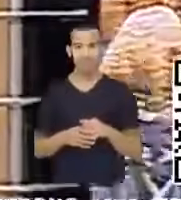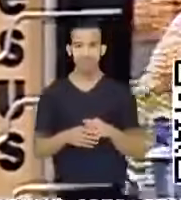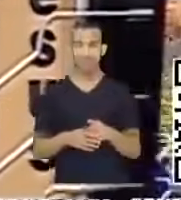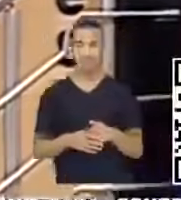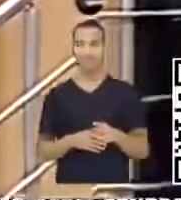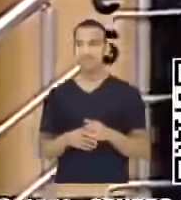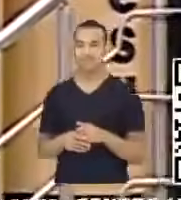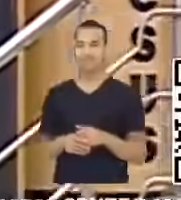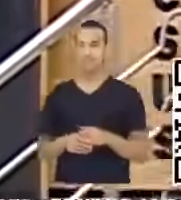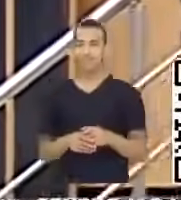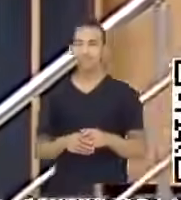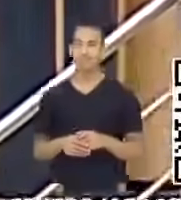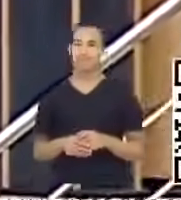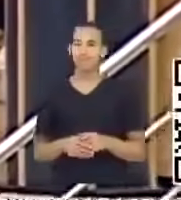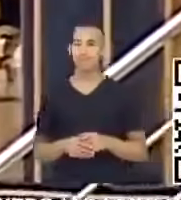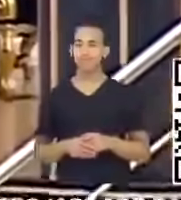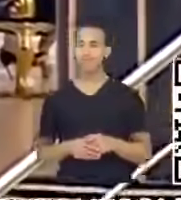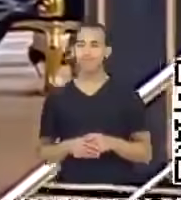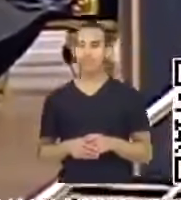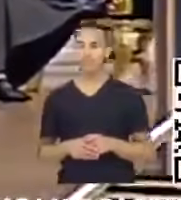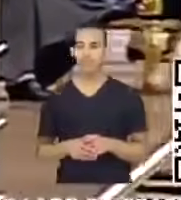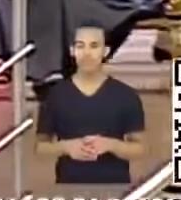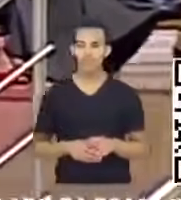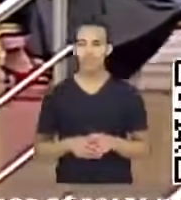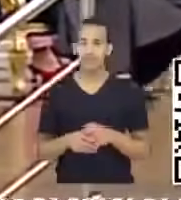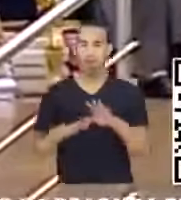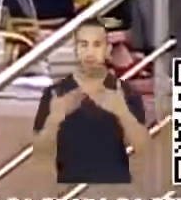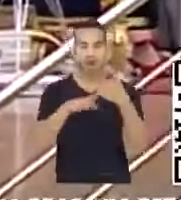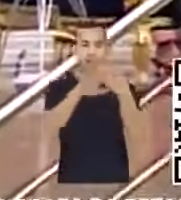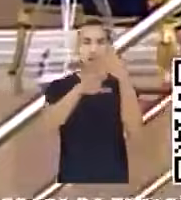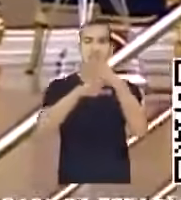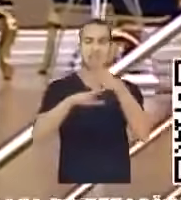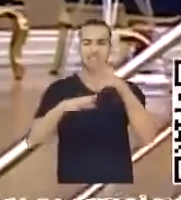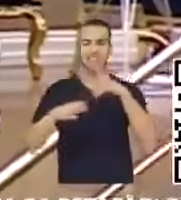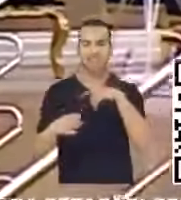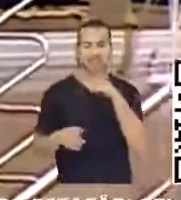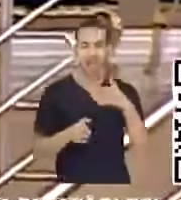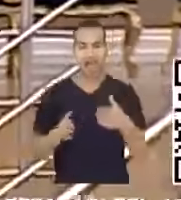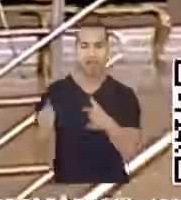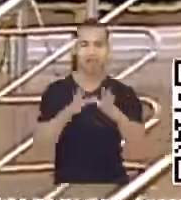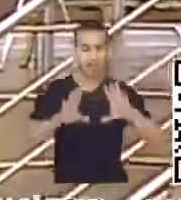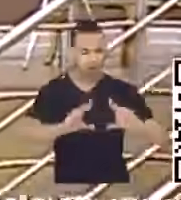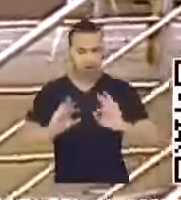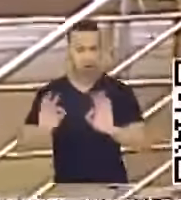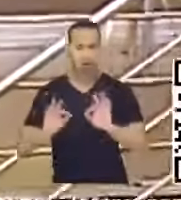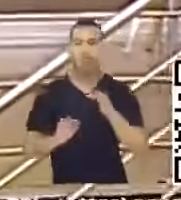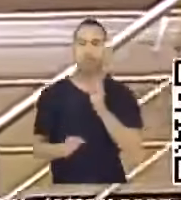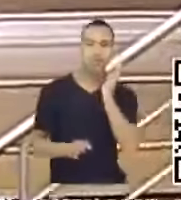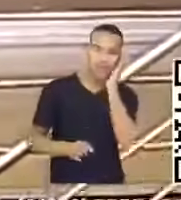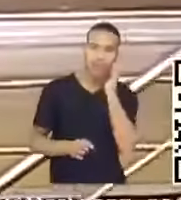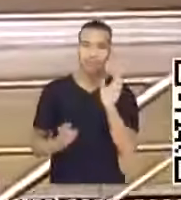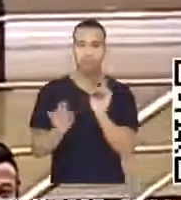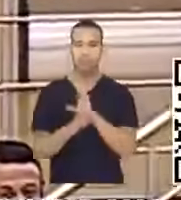quando eu vou por aí À Beira dos rios aí Piracicaba forró um negocinho lá e peito eu